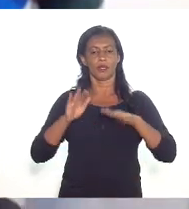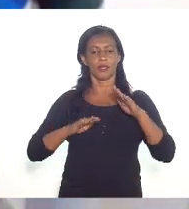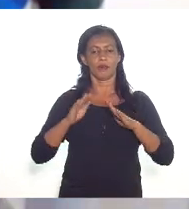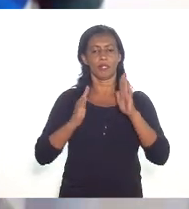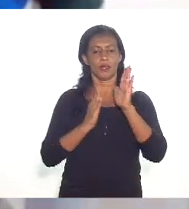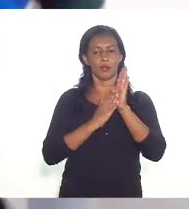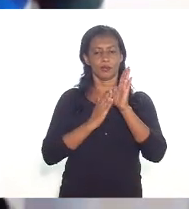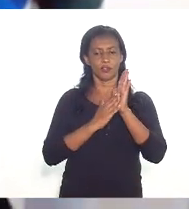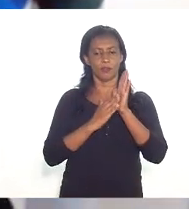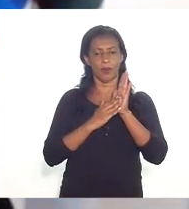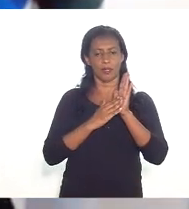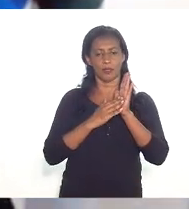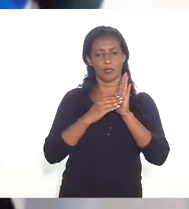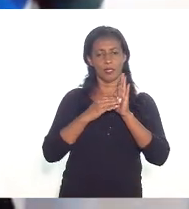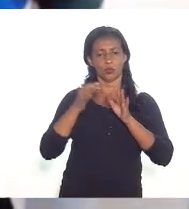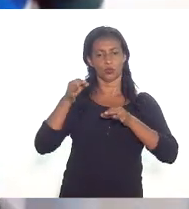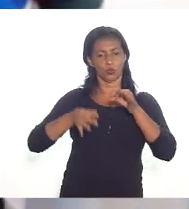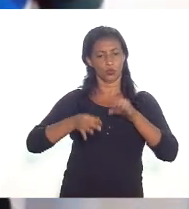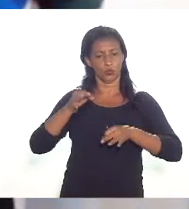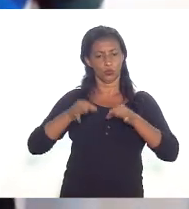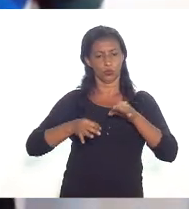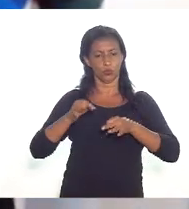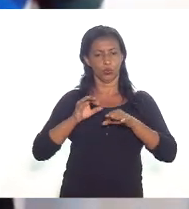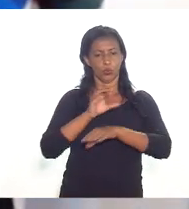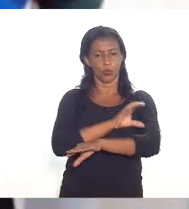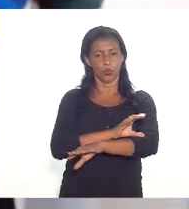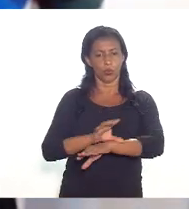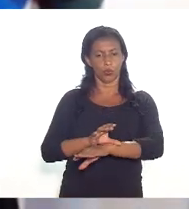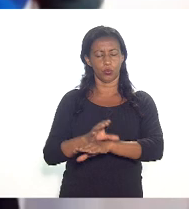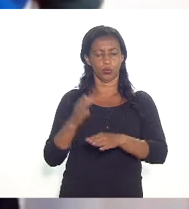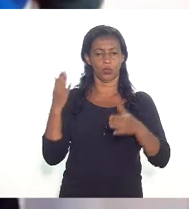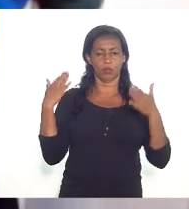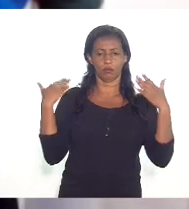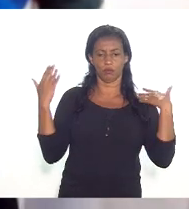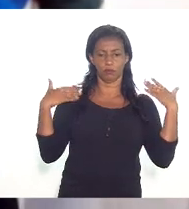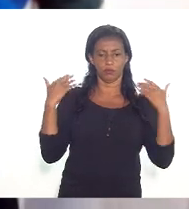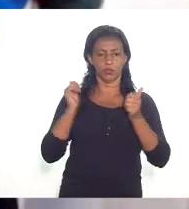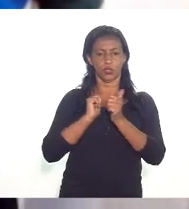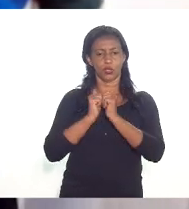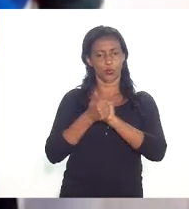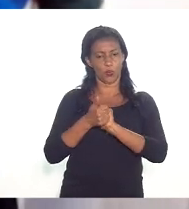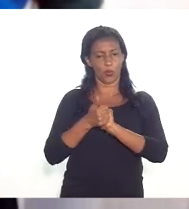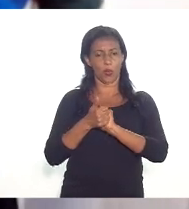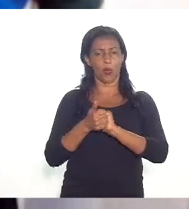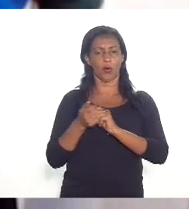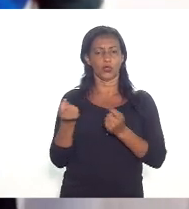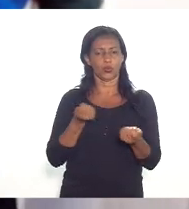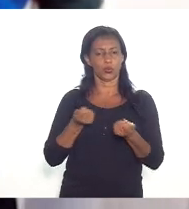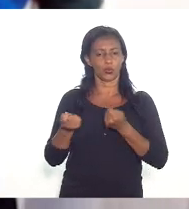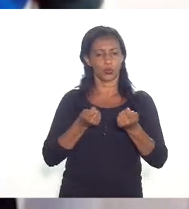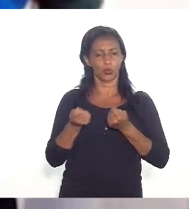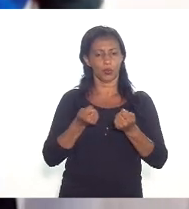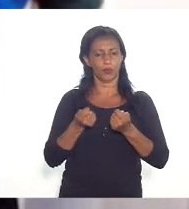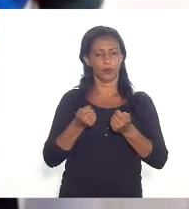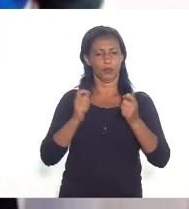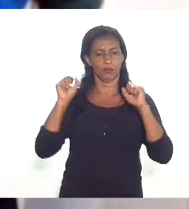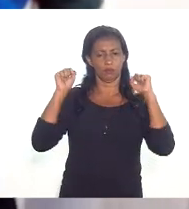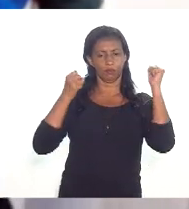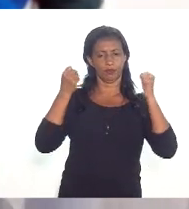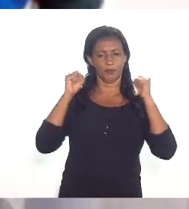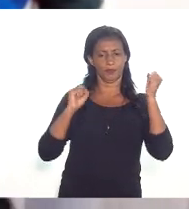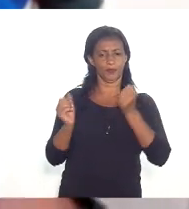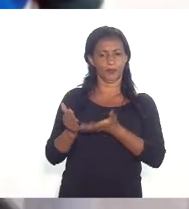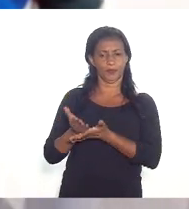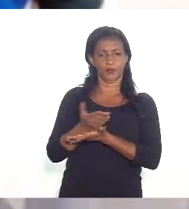das comissões de Constituição e Justiça, de Cultura, de Lazer, de Esporte e Lazer, de Economia, Indústria e Comércio, de